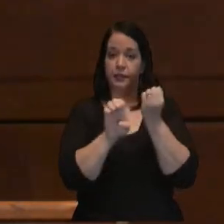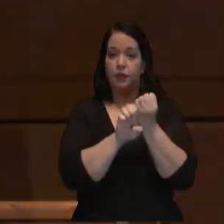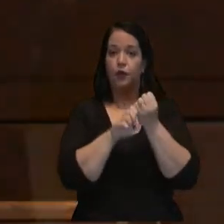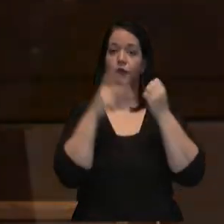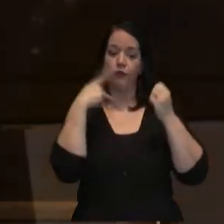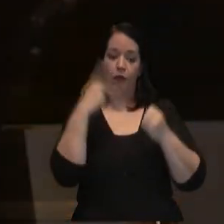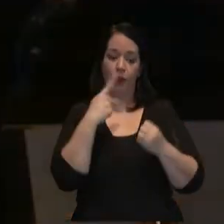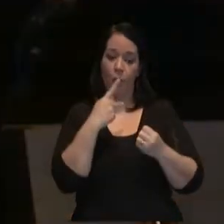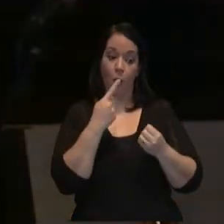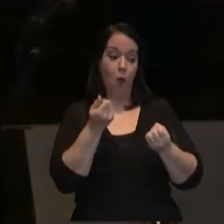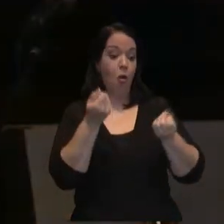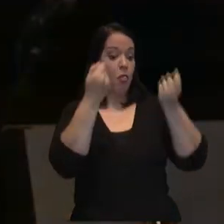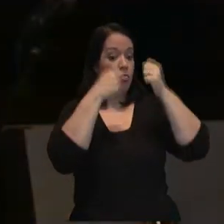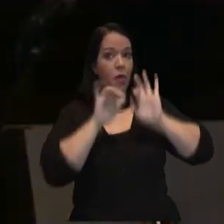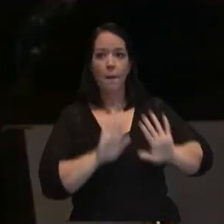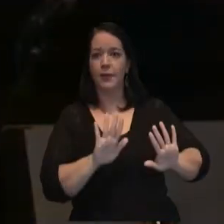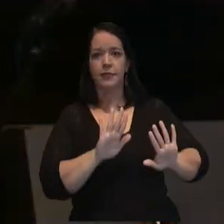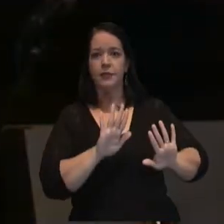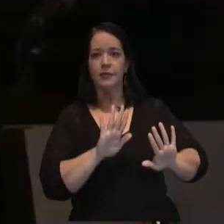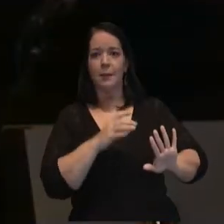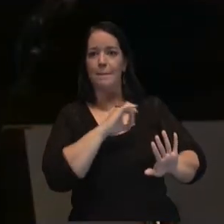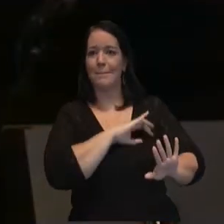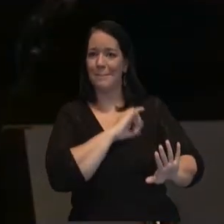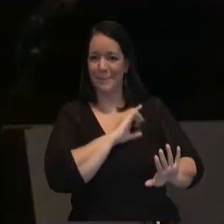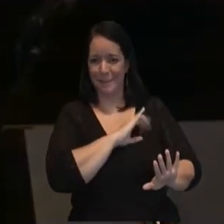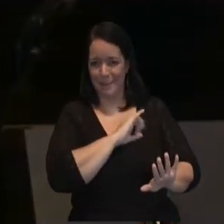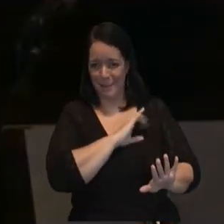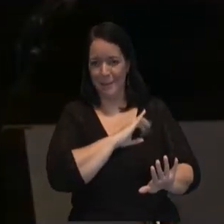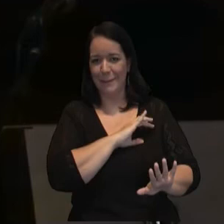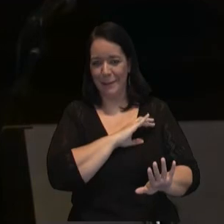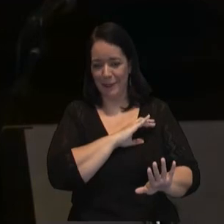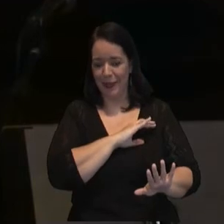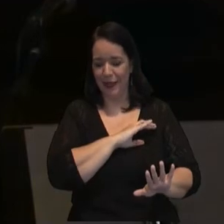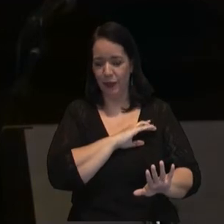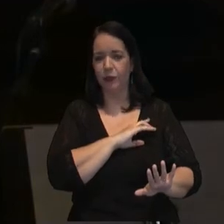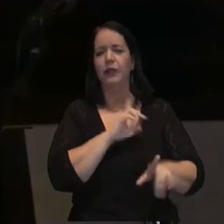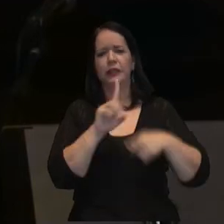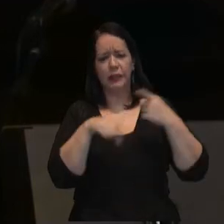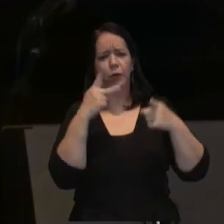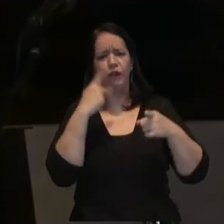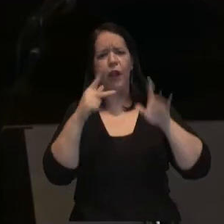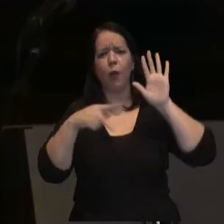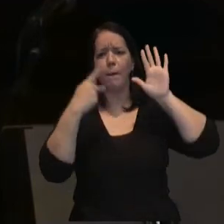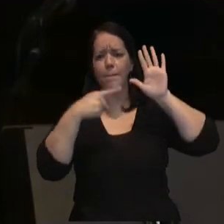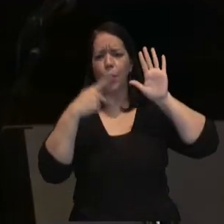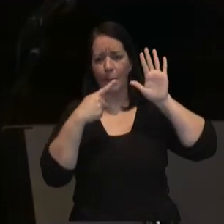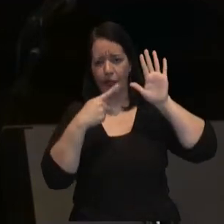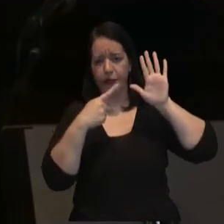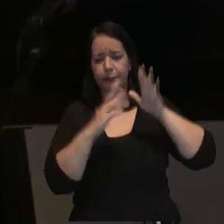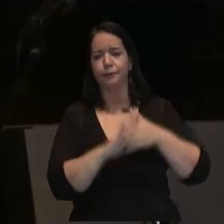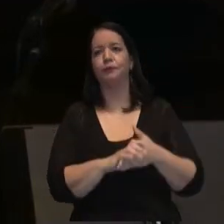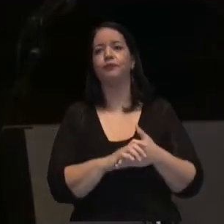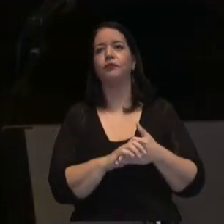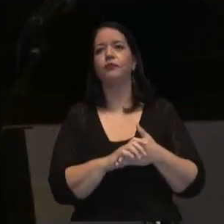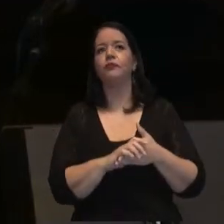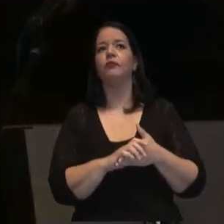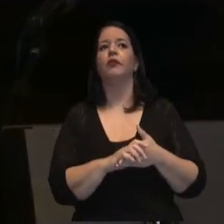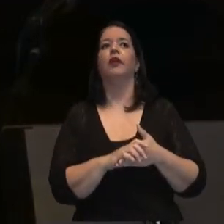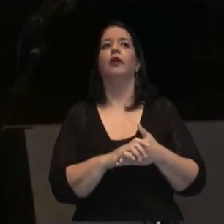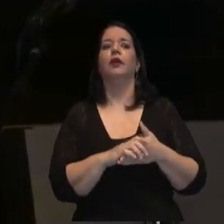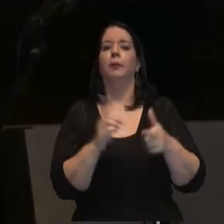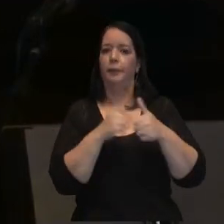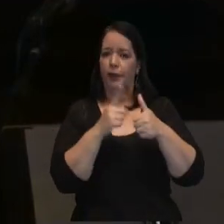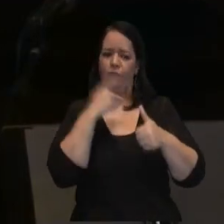que diz assim, vem apoiada aqui por esta palavra poderosa: não